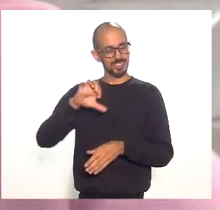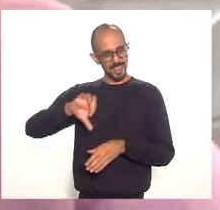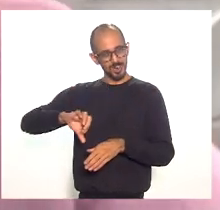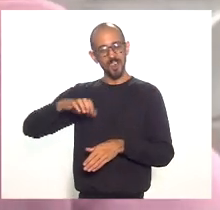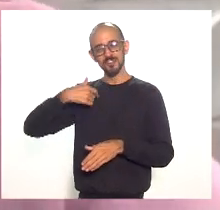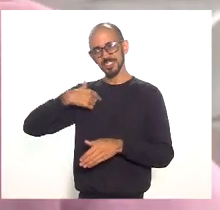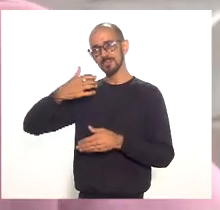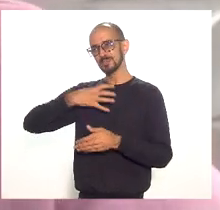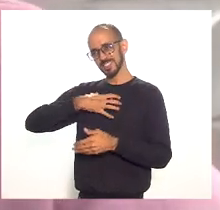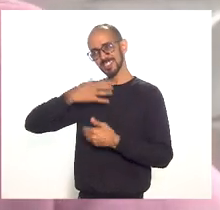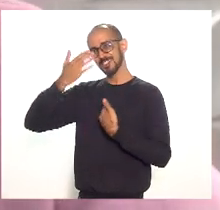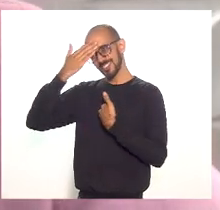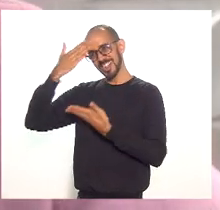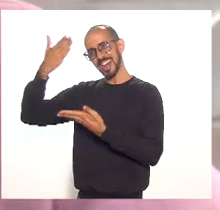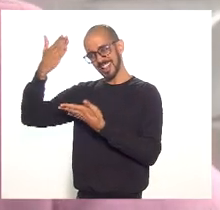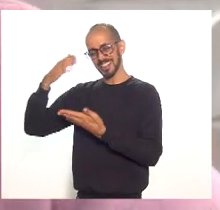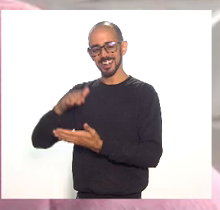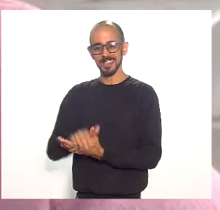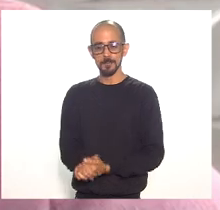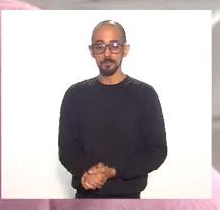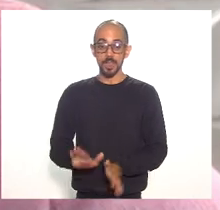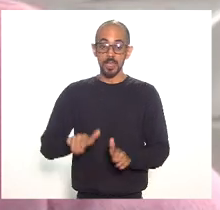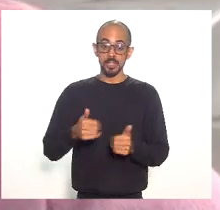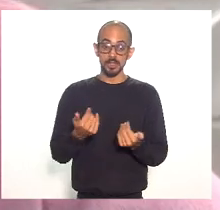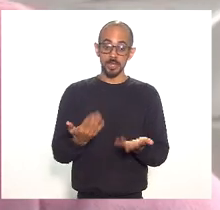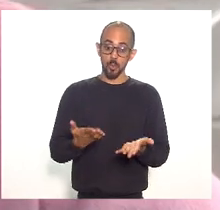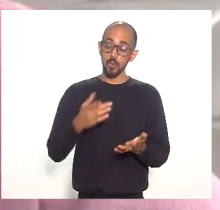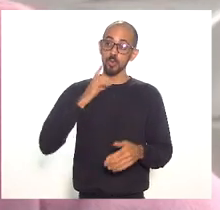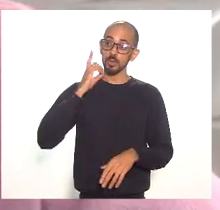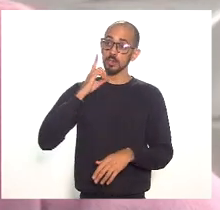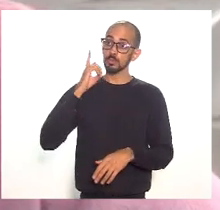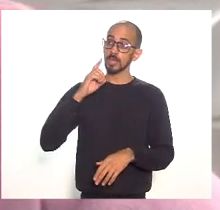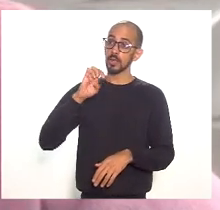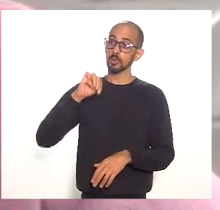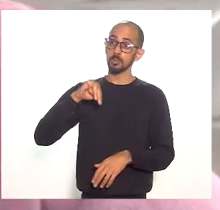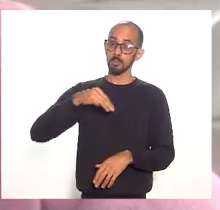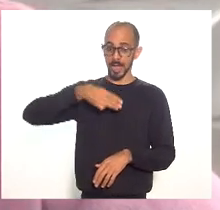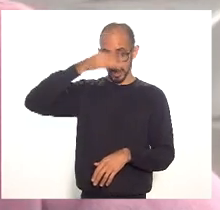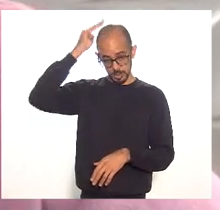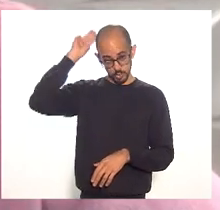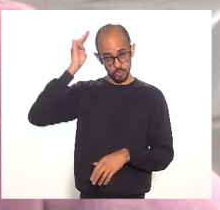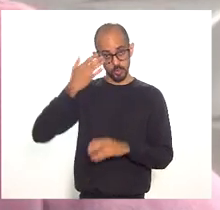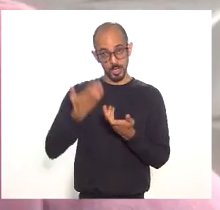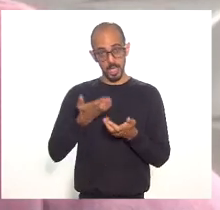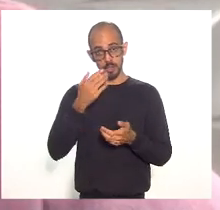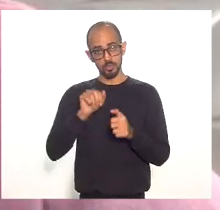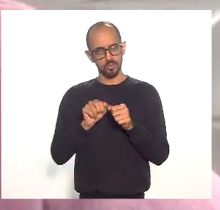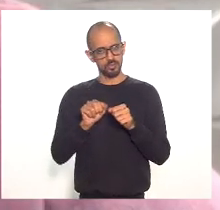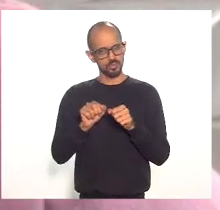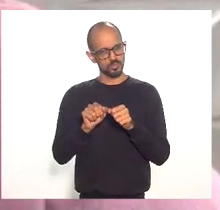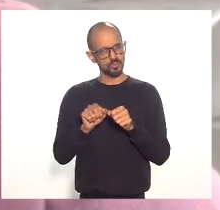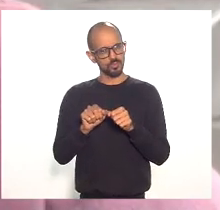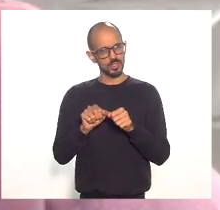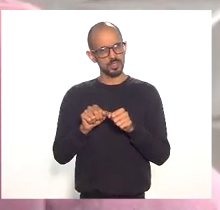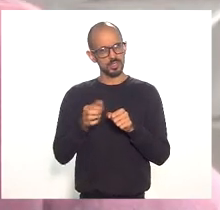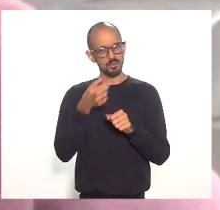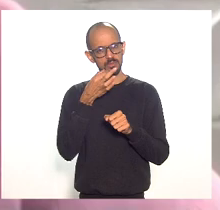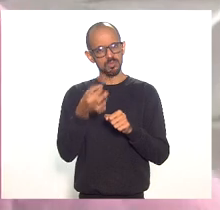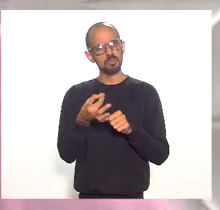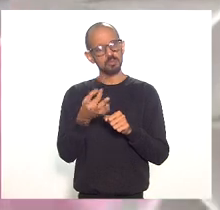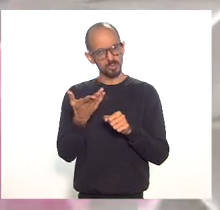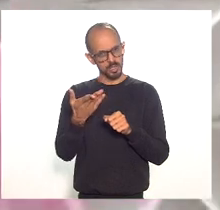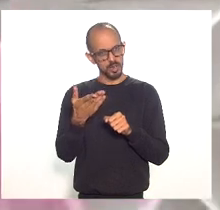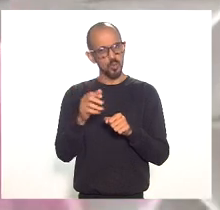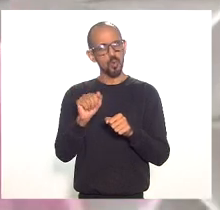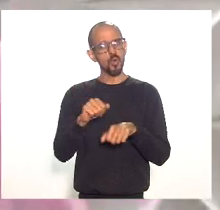por isso. Deputado Márcio Pacheco, eu queria apenas fazer uma ponderação. Tive a oportunidade até de conversar com a CCJ um